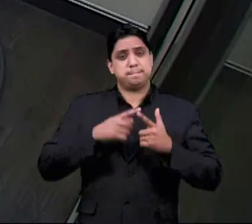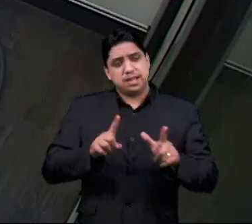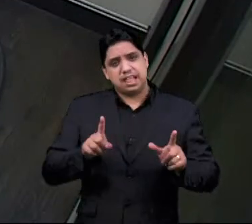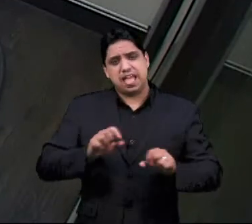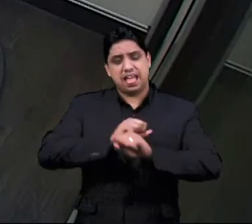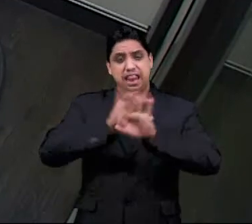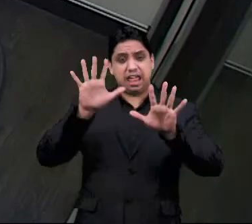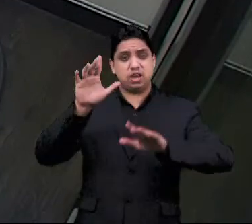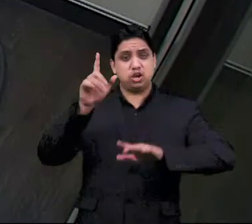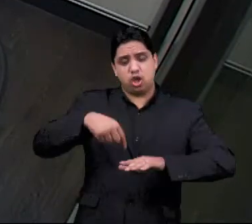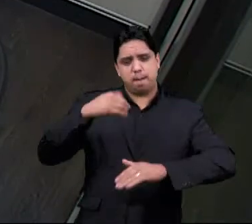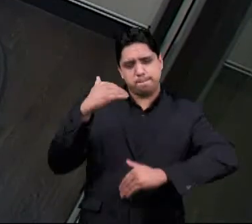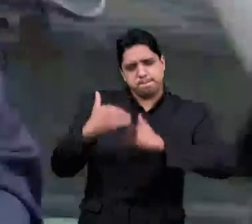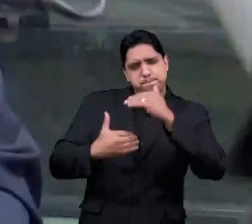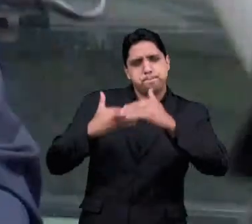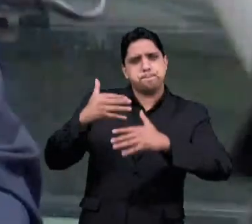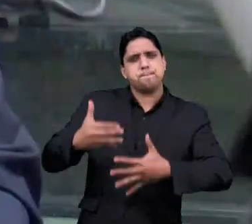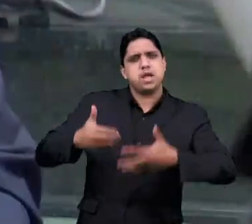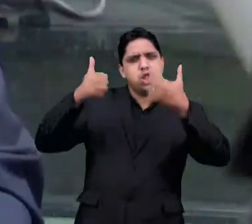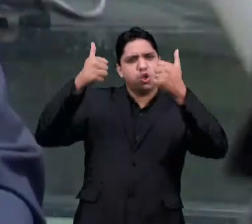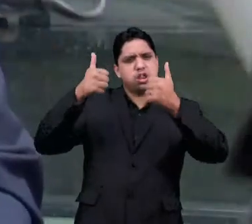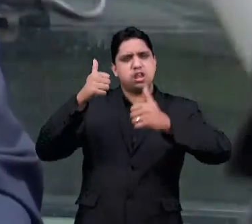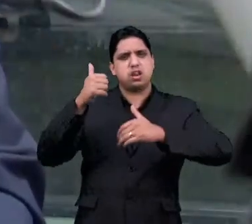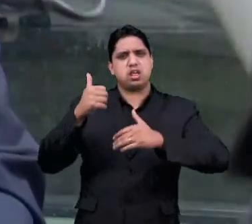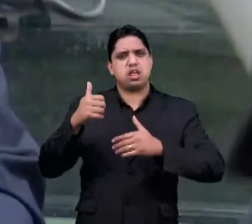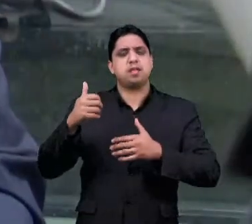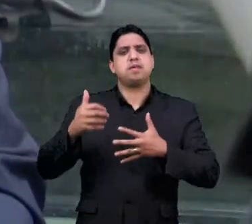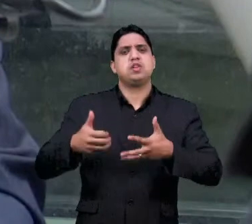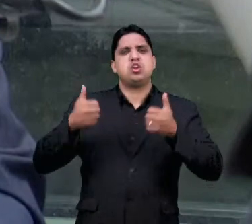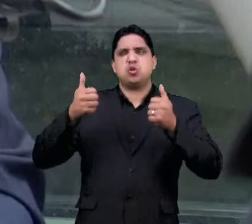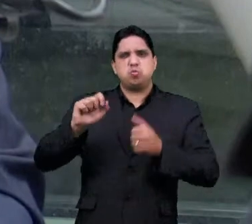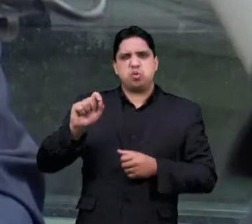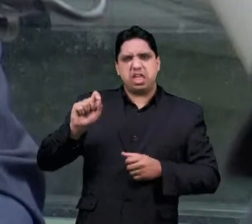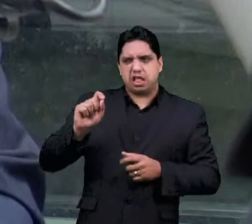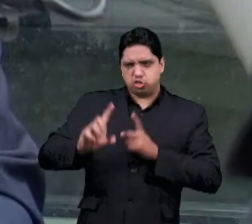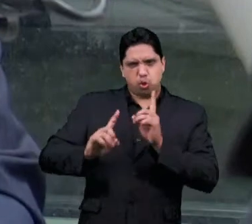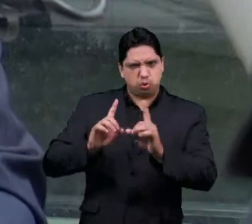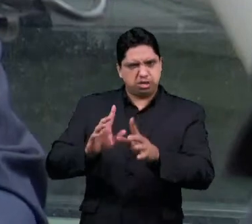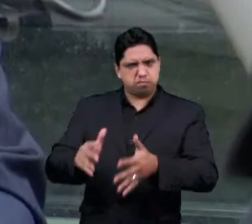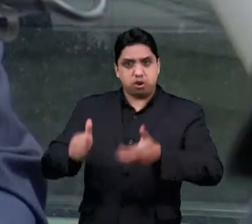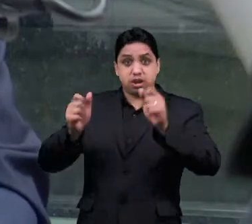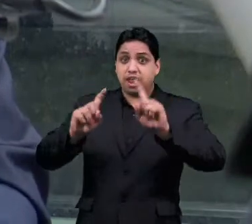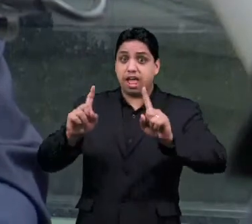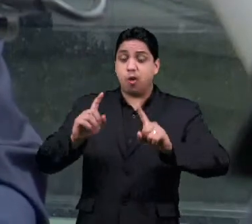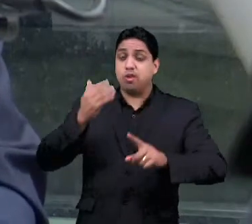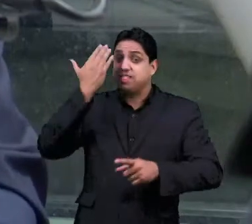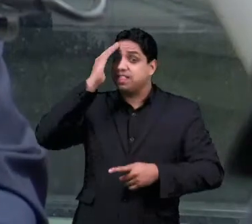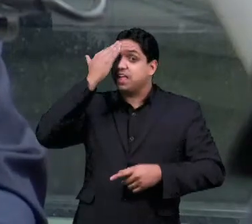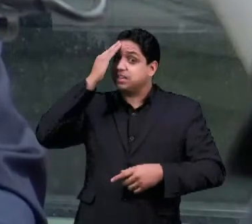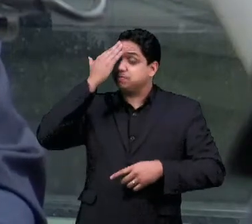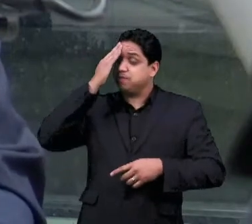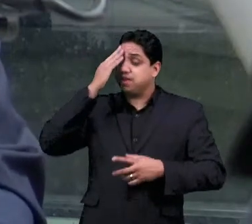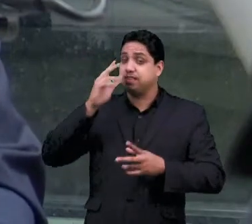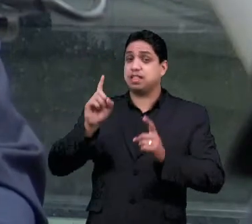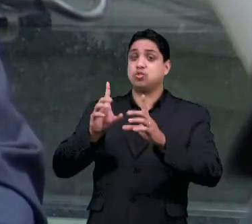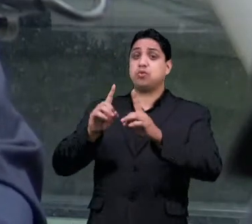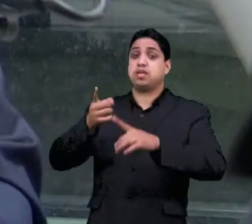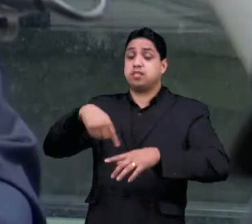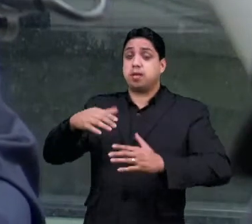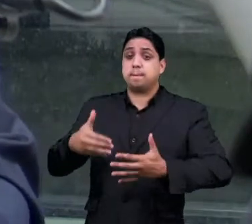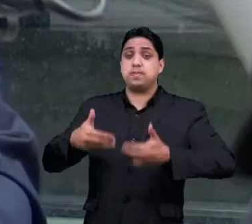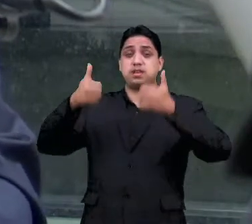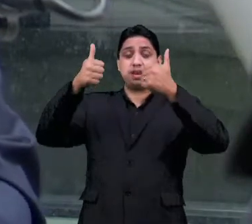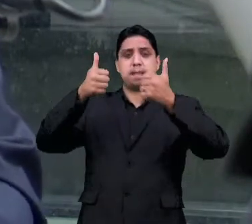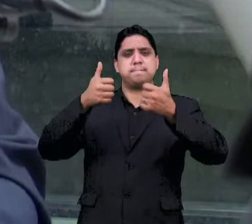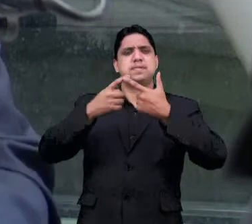estamos aperfeiçoando, sim, aperfeiçoando o que é a doutrina? Não. Aperfeiçoando o nosso entendimento. Mas isso acontece no corpo.